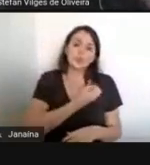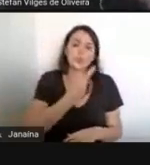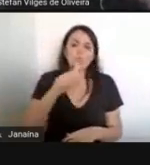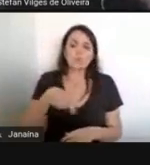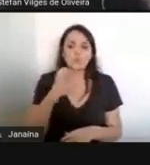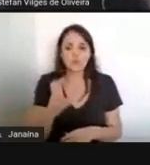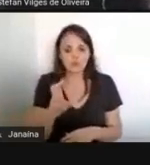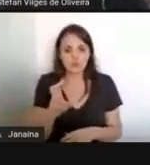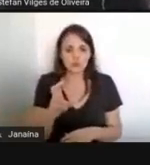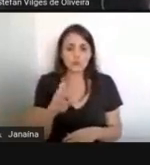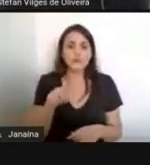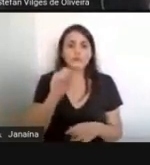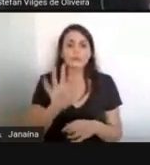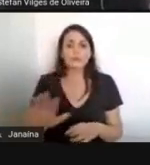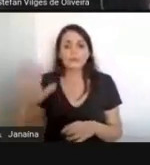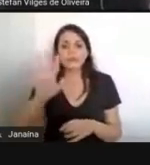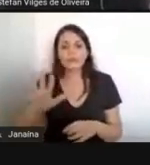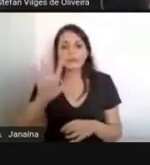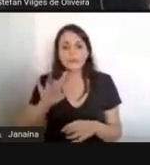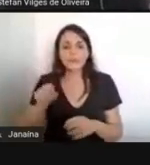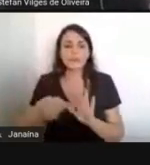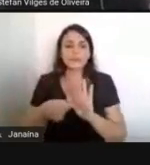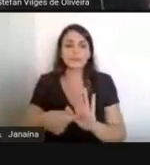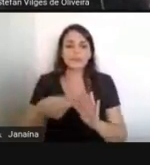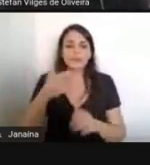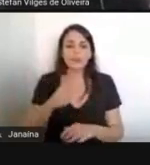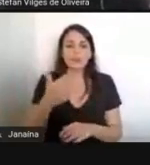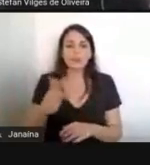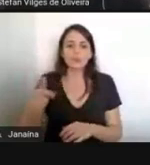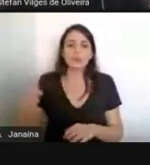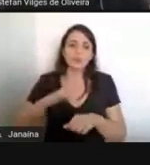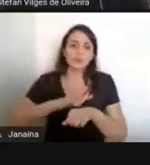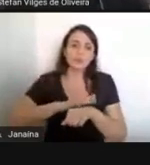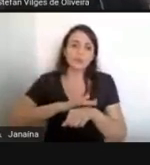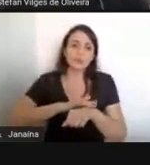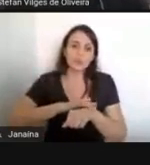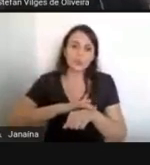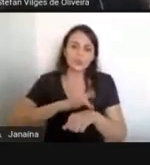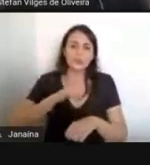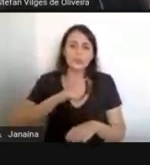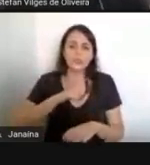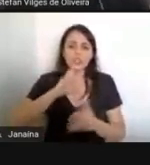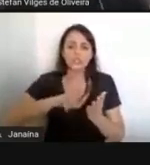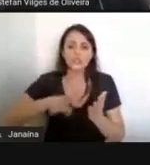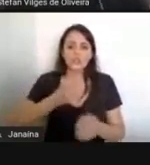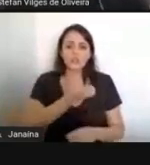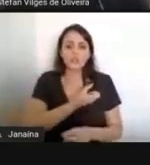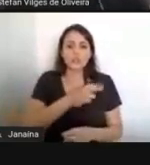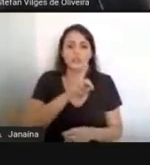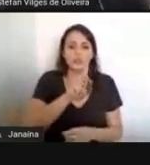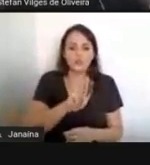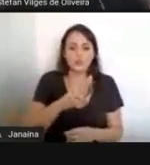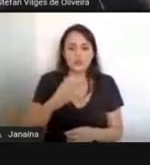imagem ilustrando com outras doenças zoonóticas e com diferentes R0s, né? Então a Covid, a